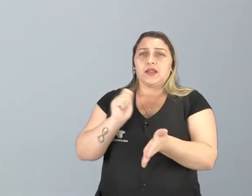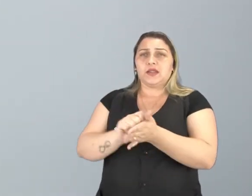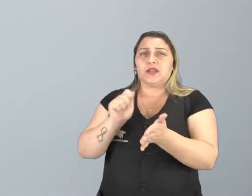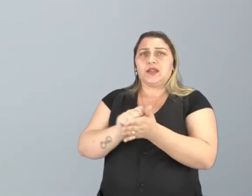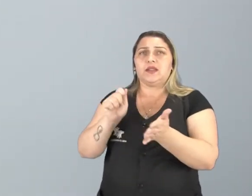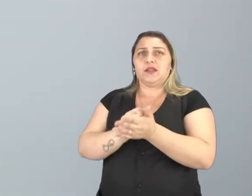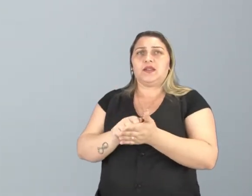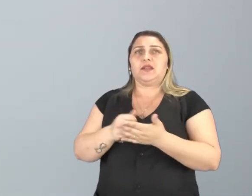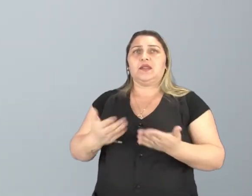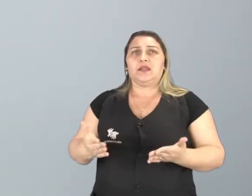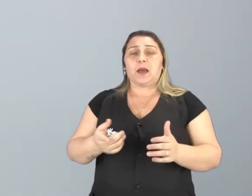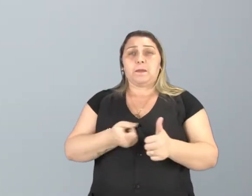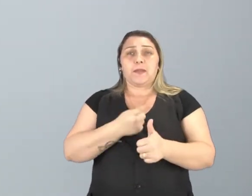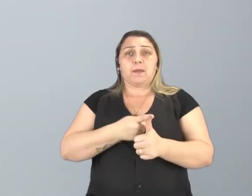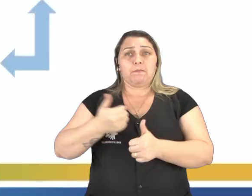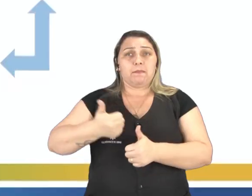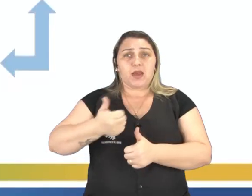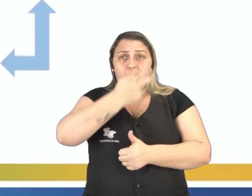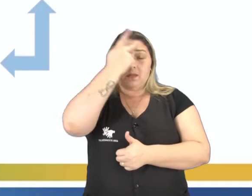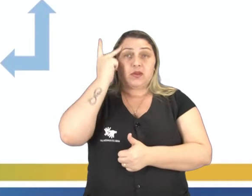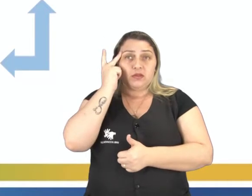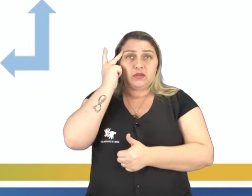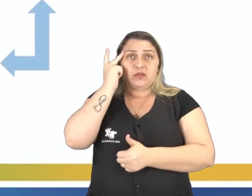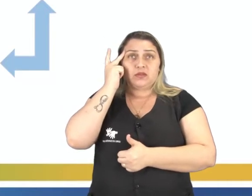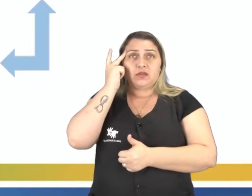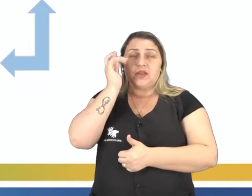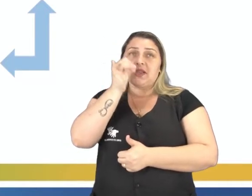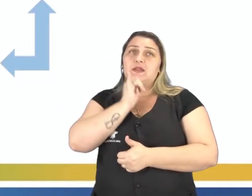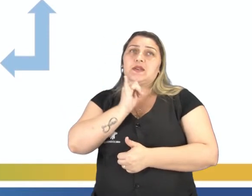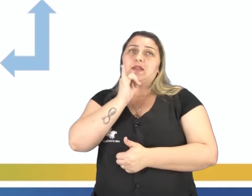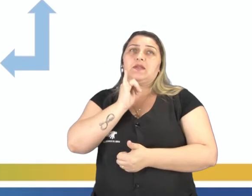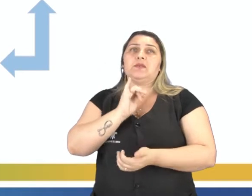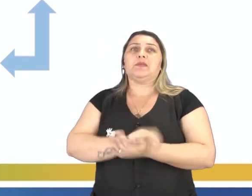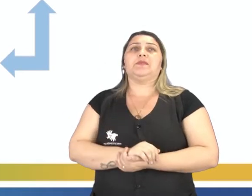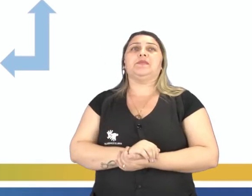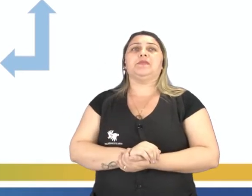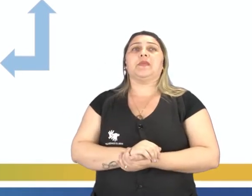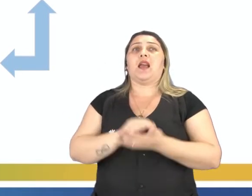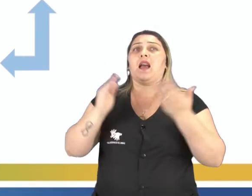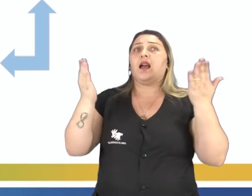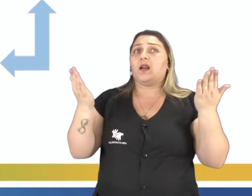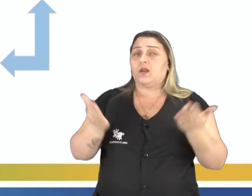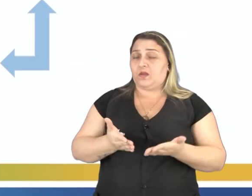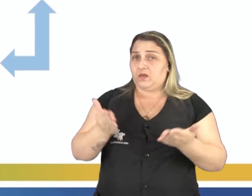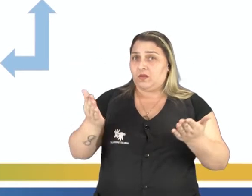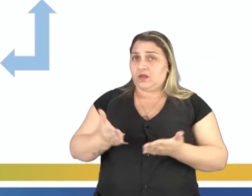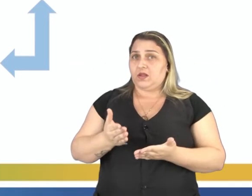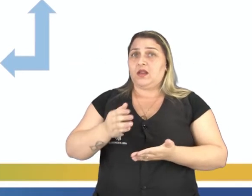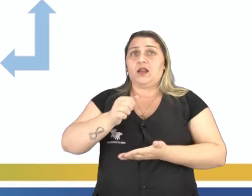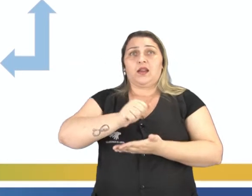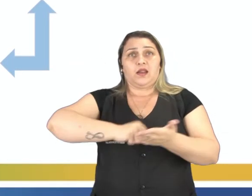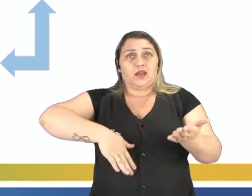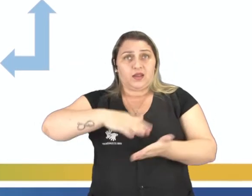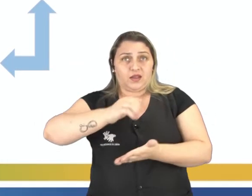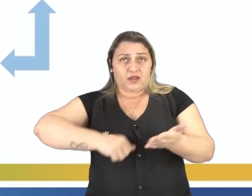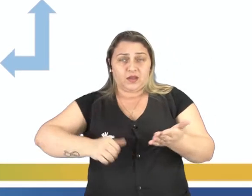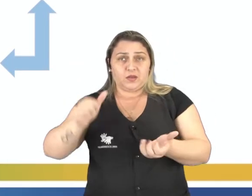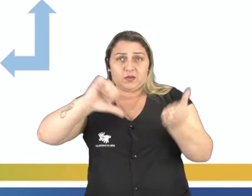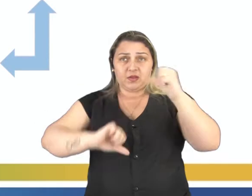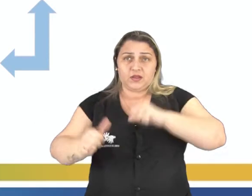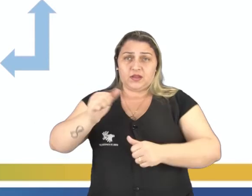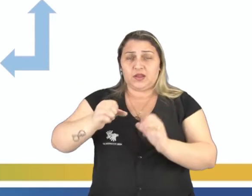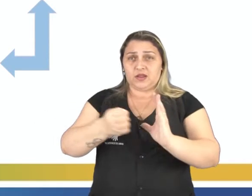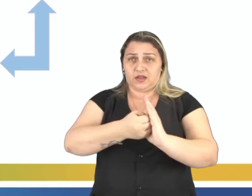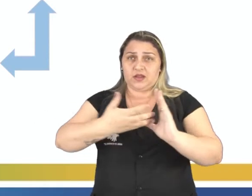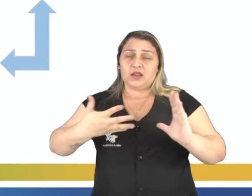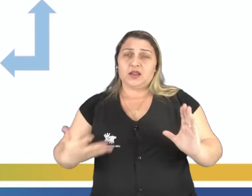primeira pessoa. Vejamos os exemplos a seguir. Agora, vamos fazer a atividade analisando as características da escrita